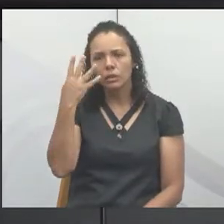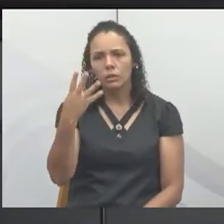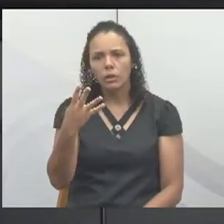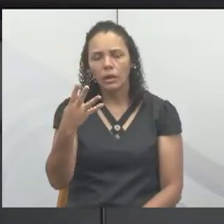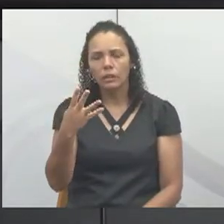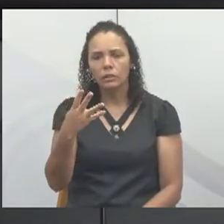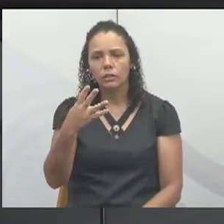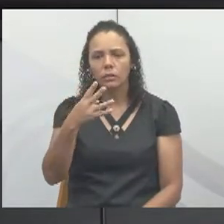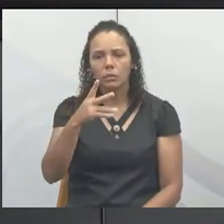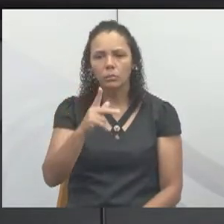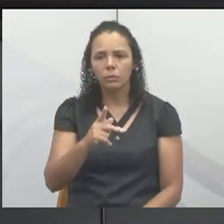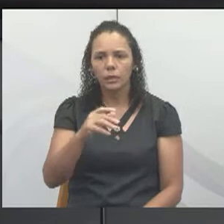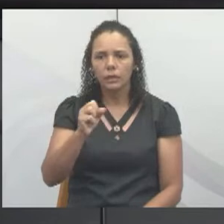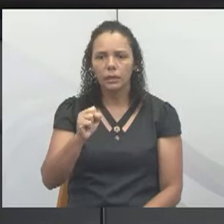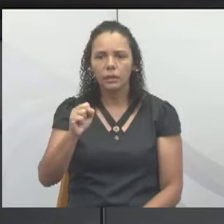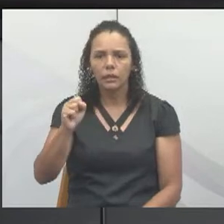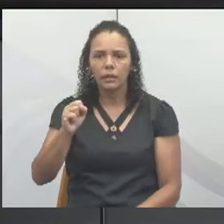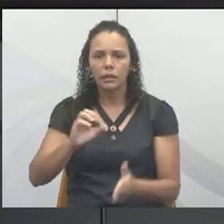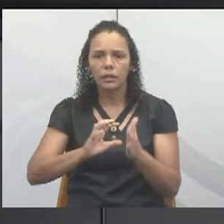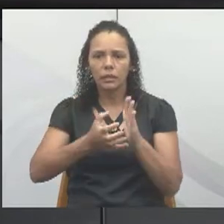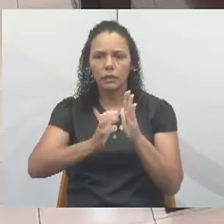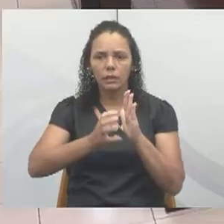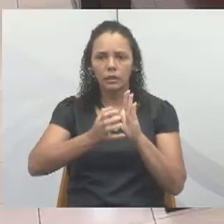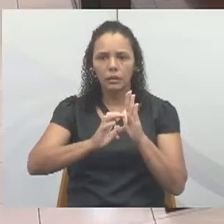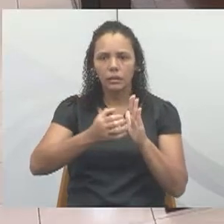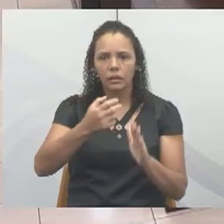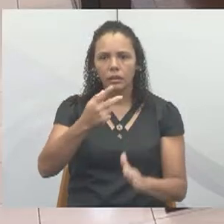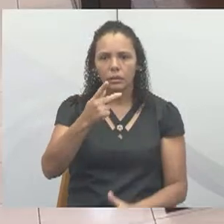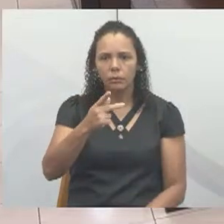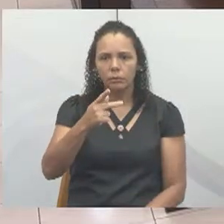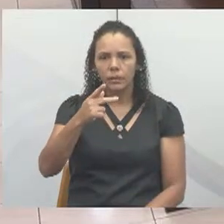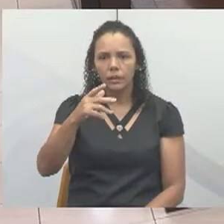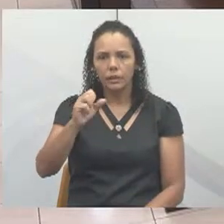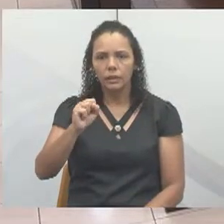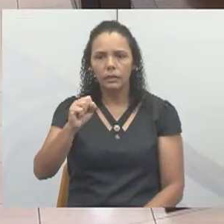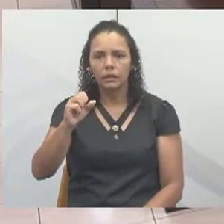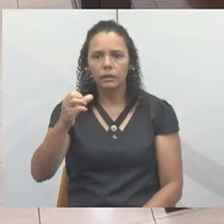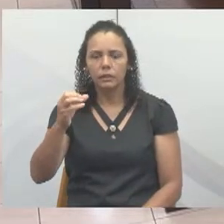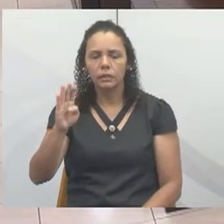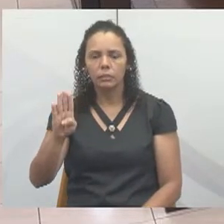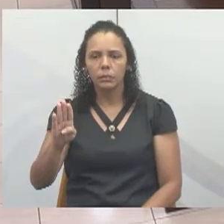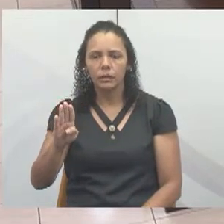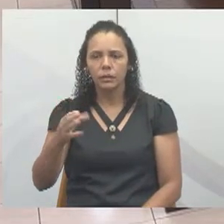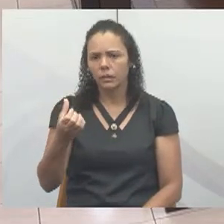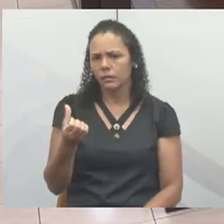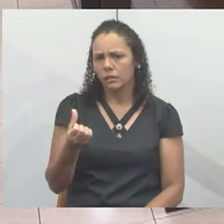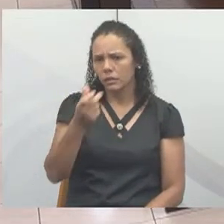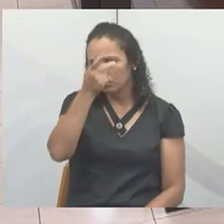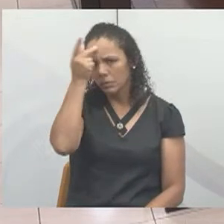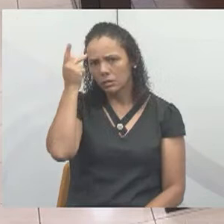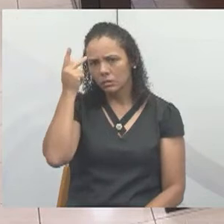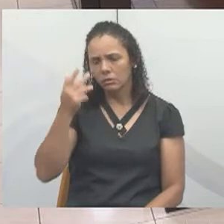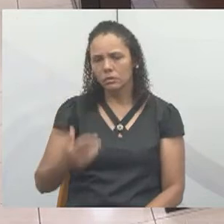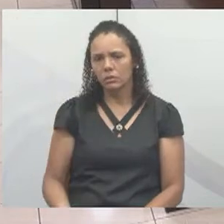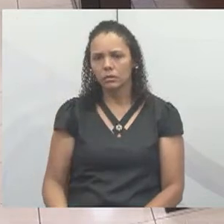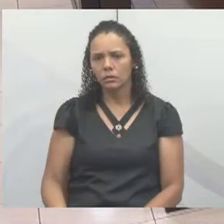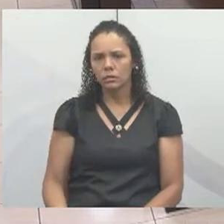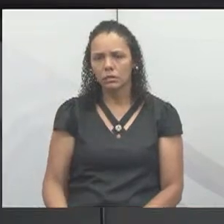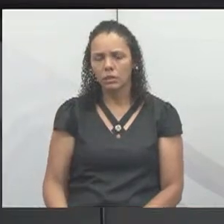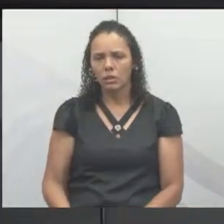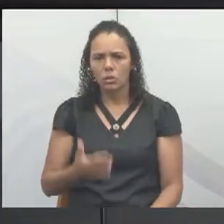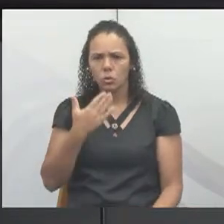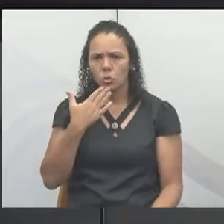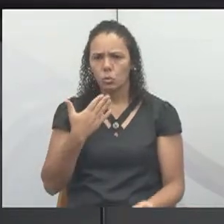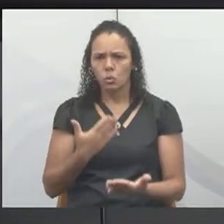PSB. 6 pessoas, contando com a menininha. É meio assustador isso. A